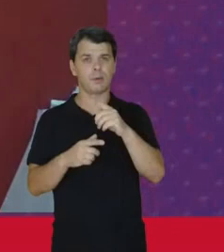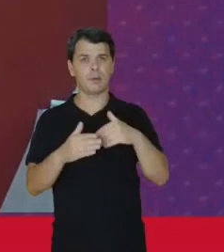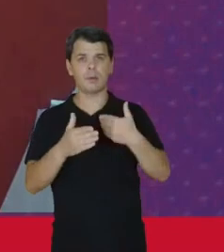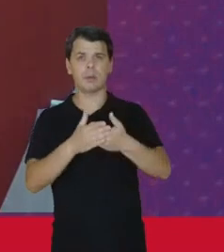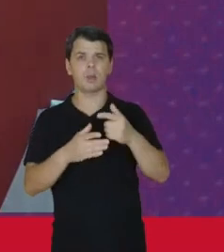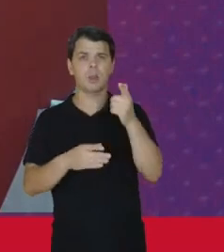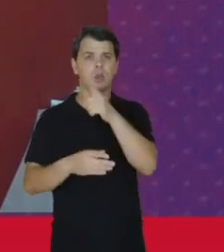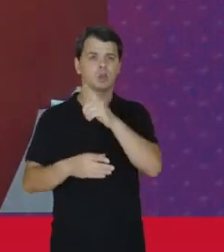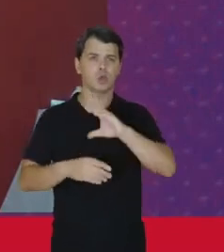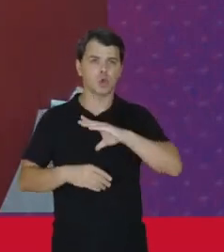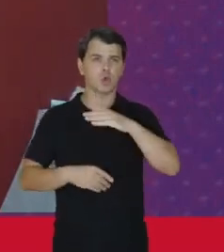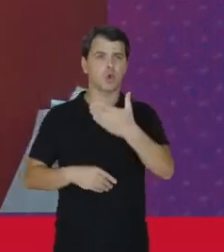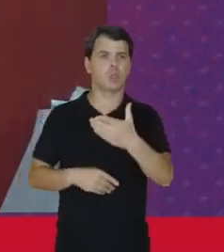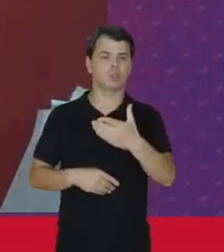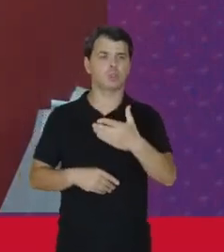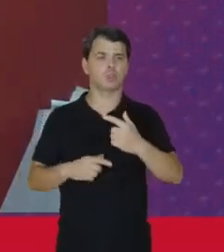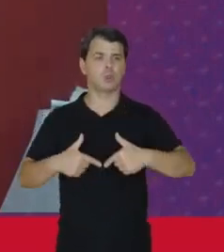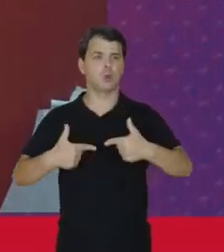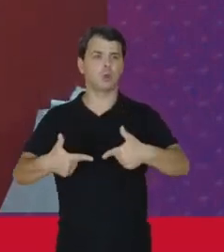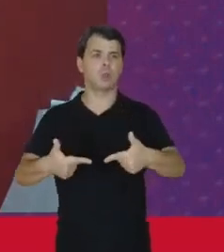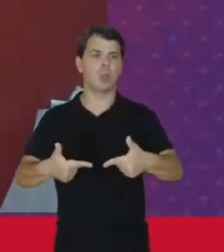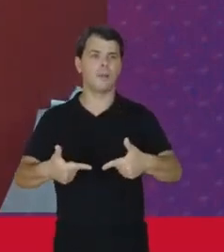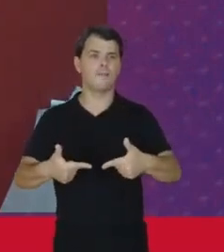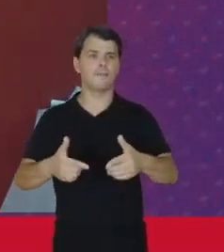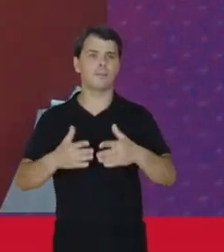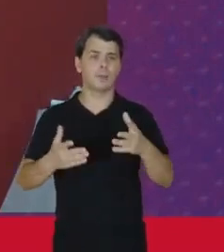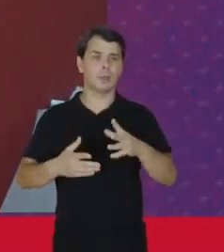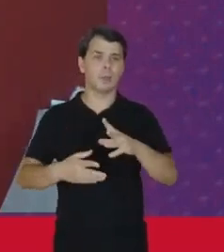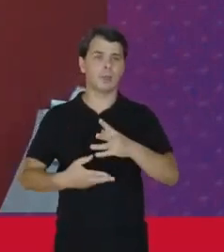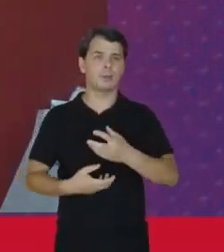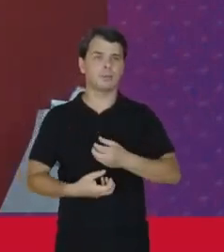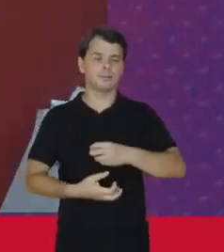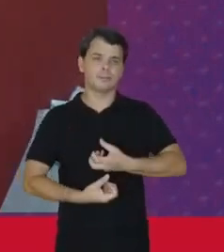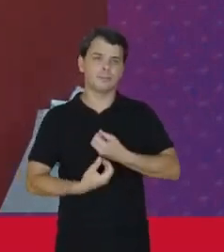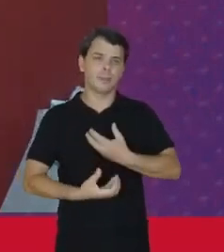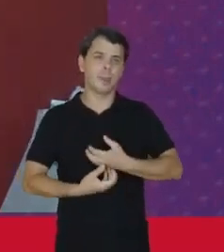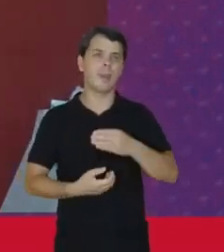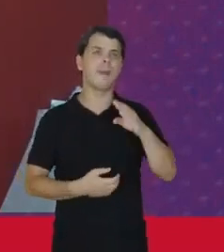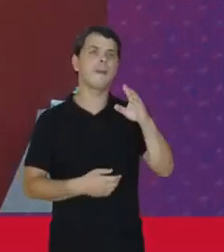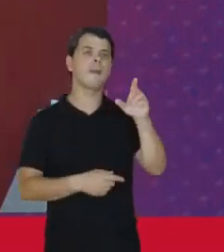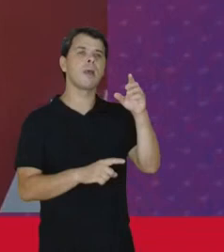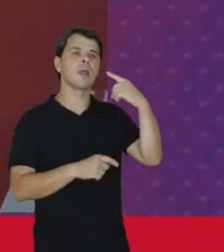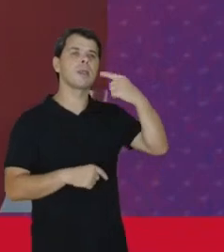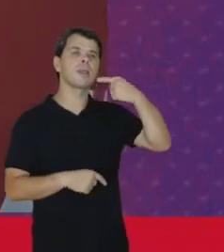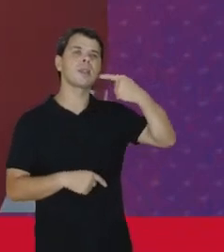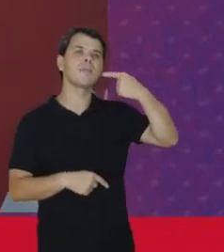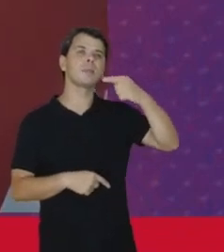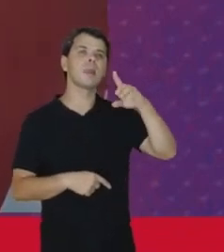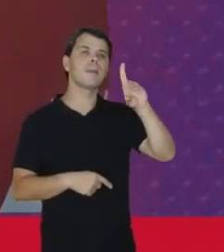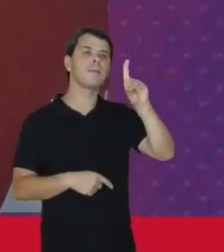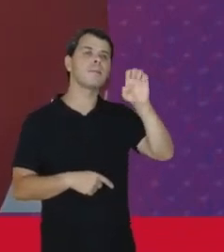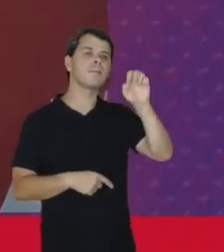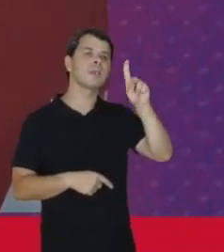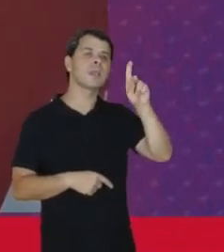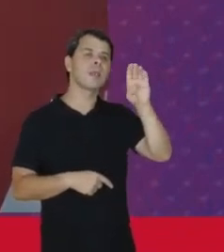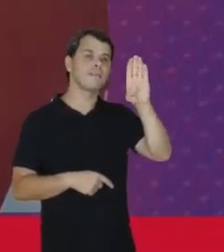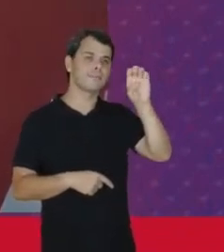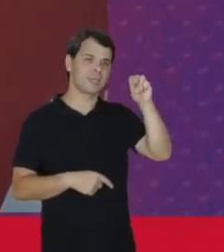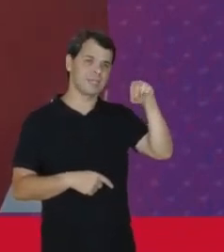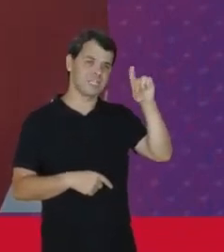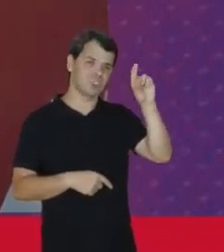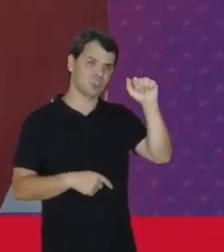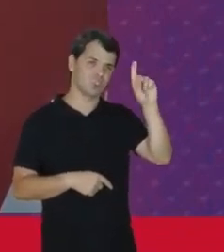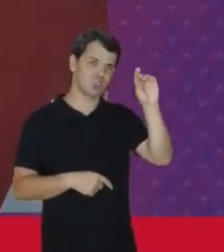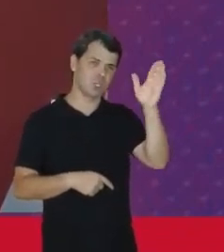a gente nem tinha coragem para estar hoje. Eu me inspiro muito na Benedita da Silva, na Gleise, e mulheres que